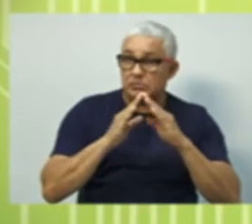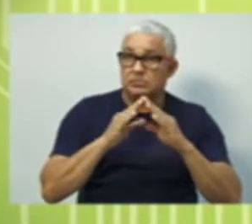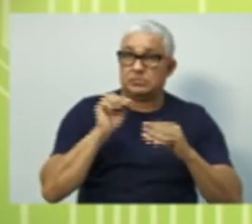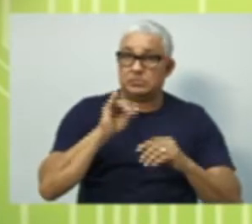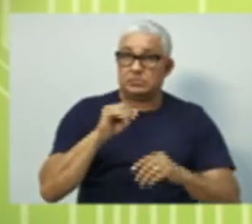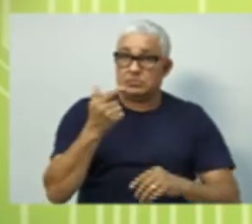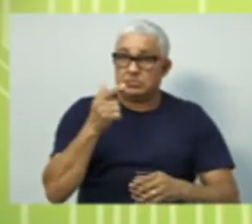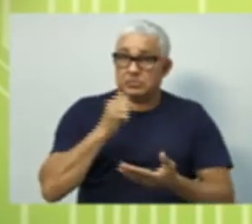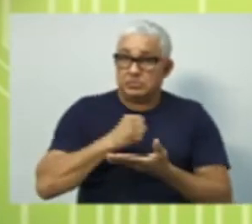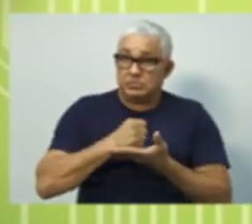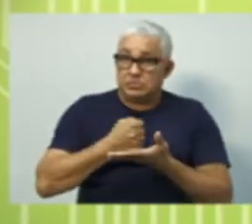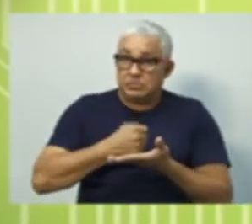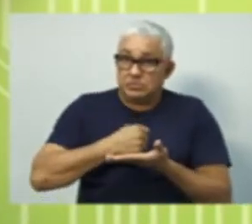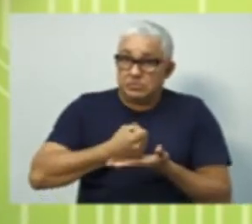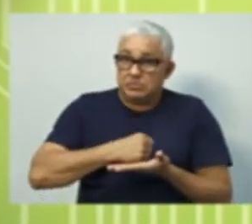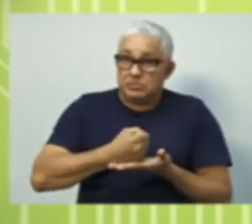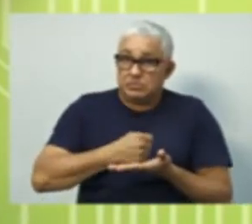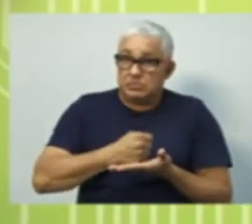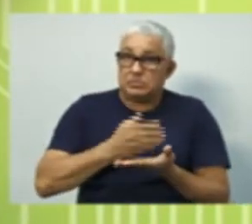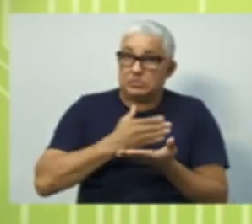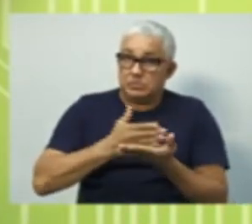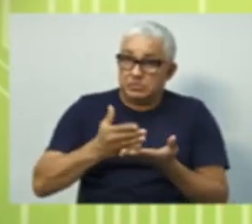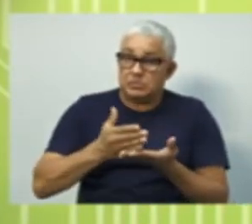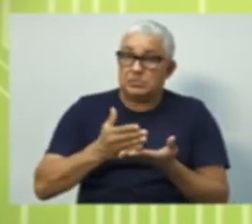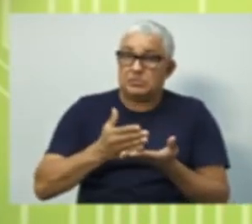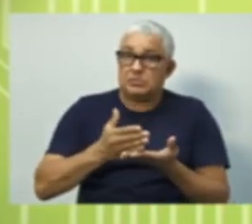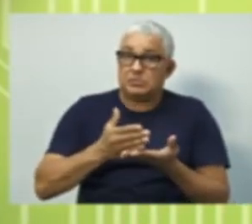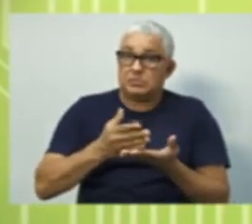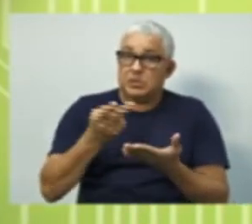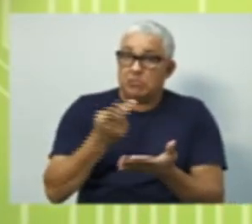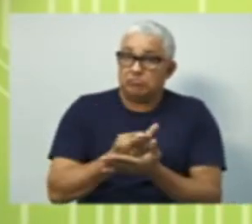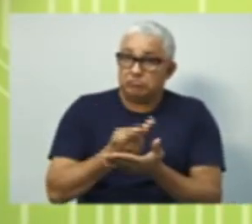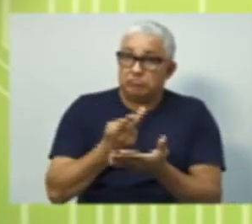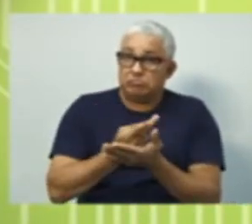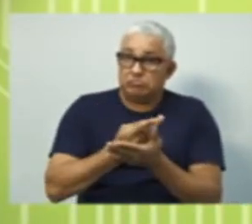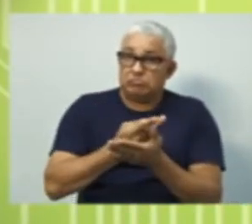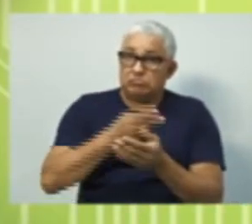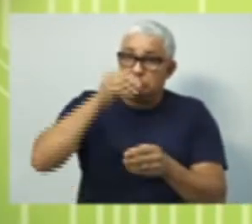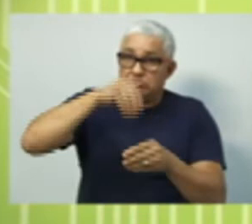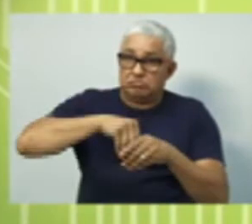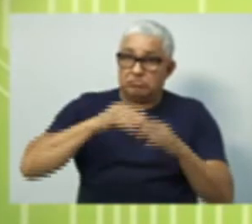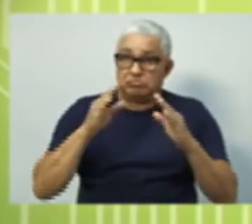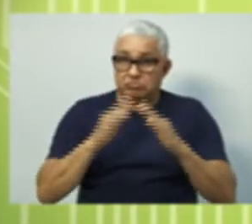Então não pode nunca fazer a coisa a qualquer jeito, porque senão seu orçamento não